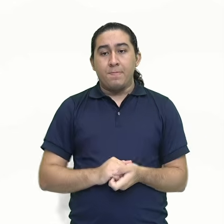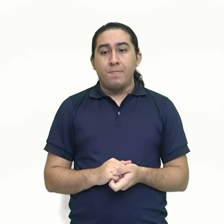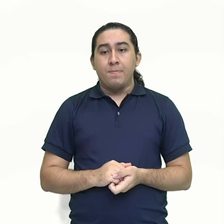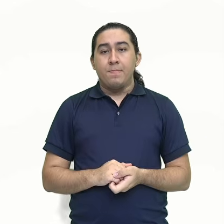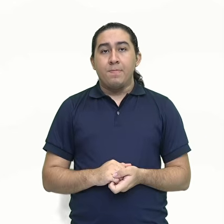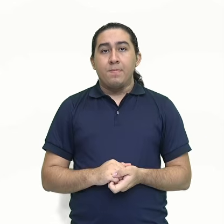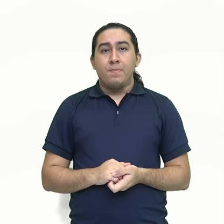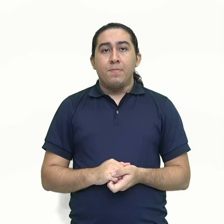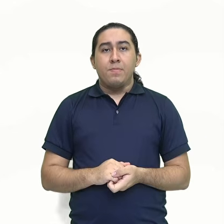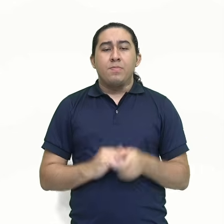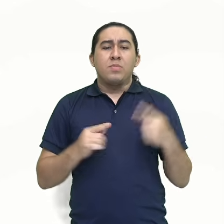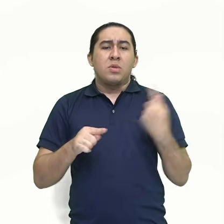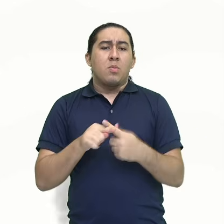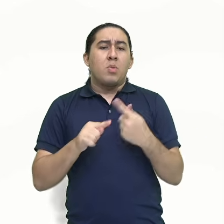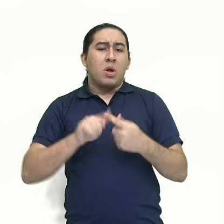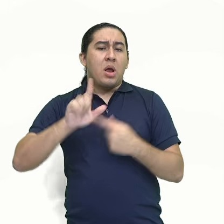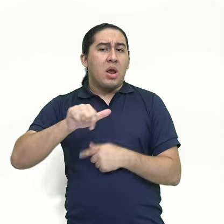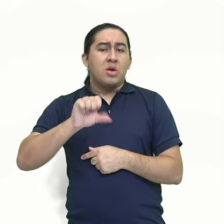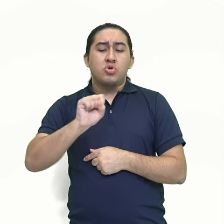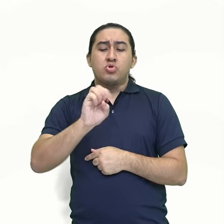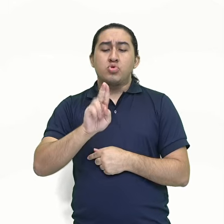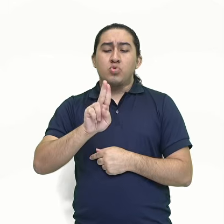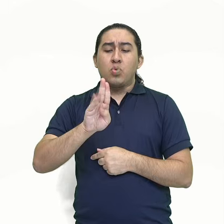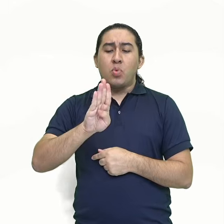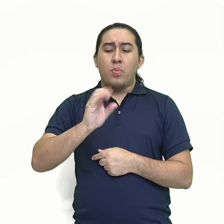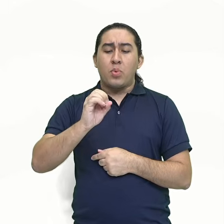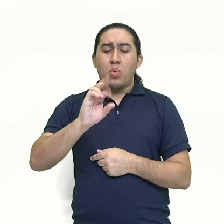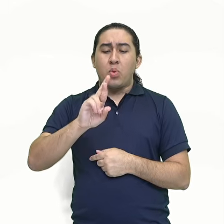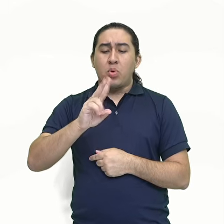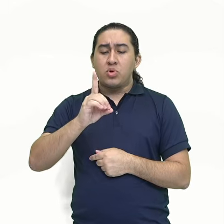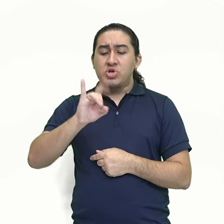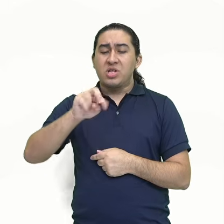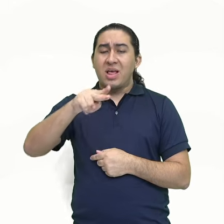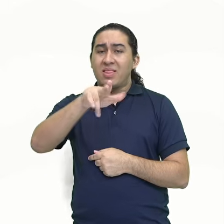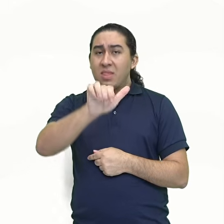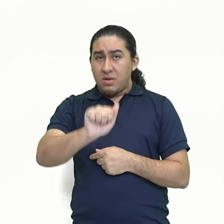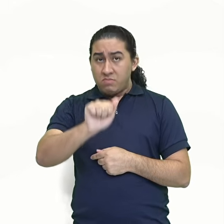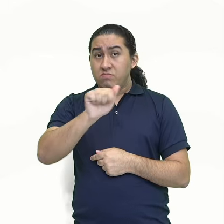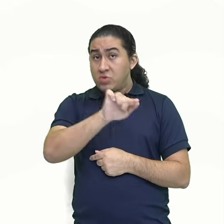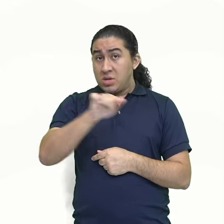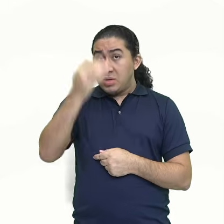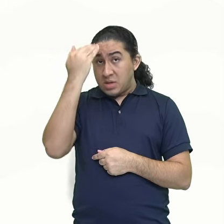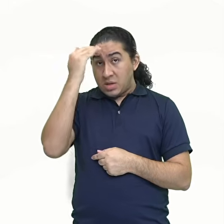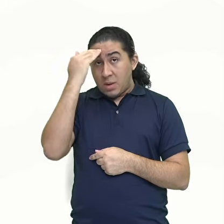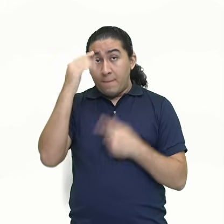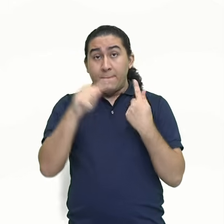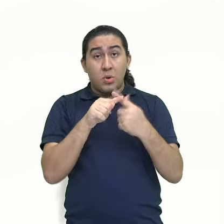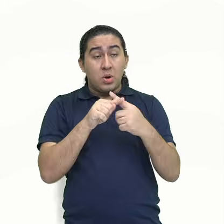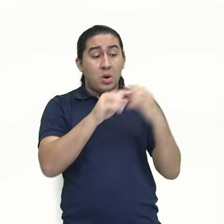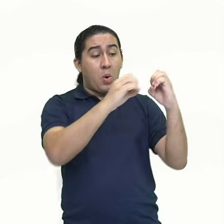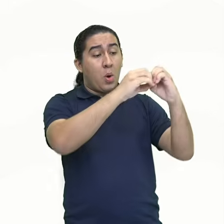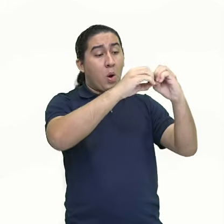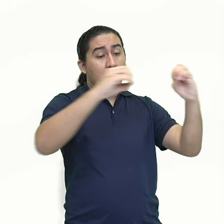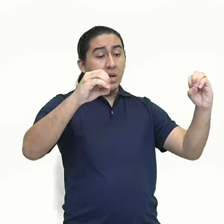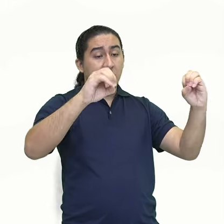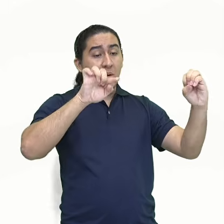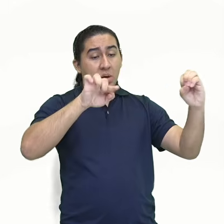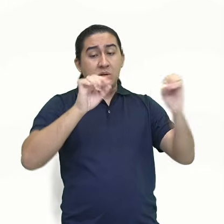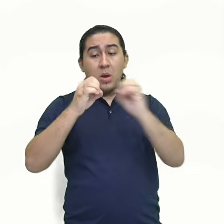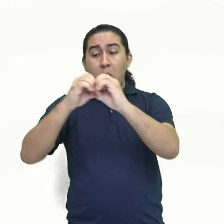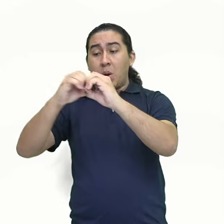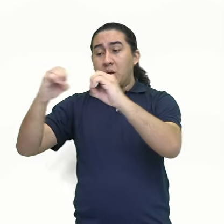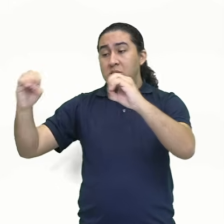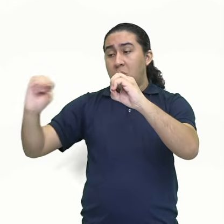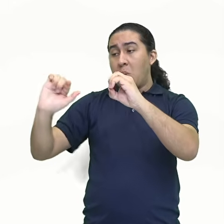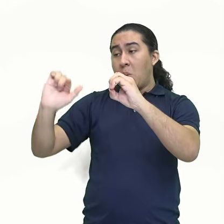E por que é subordinada? Eu creio que vocês já tenham compreendido, é porque ela precisa, né, de